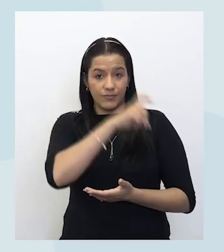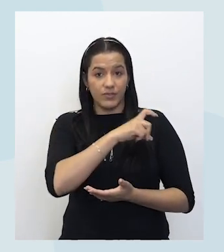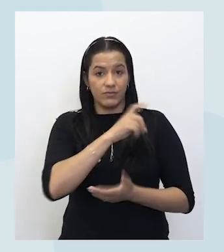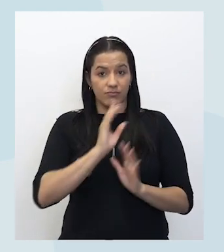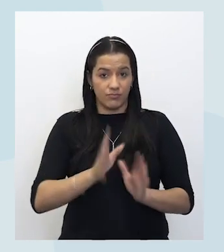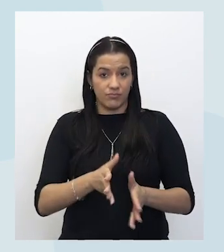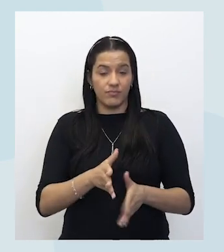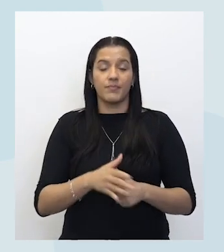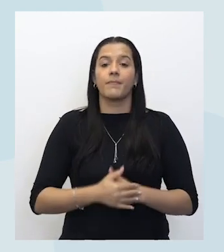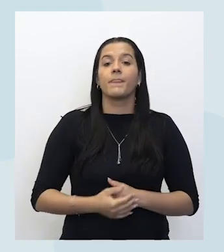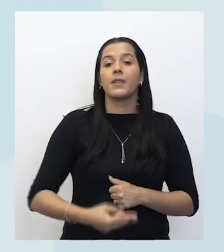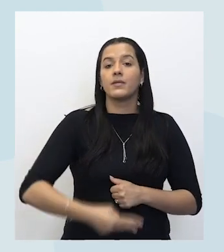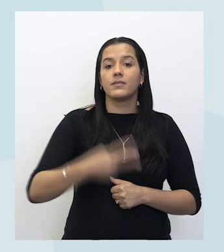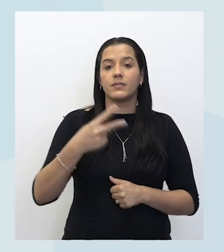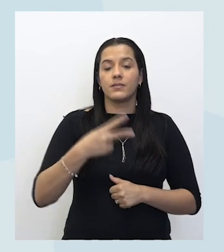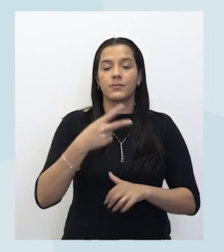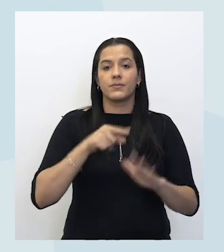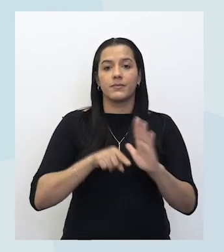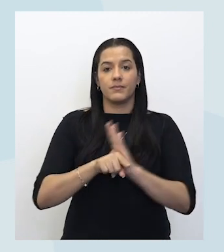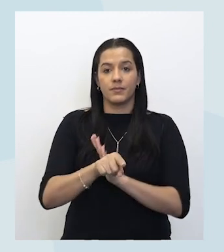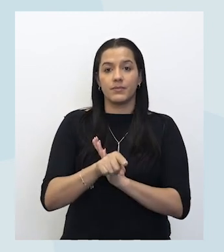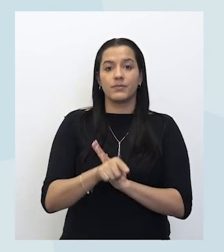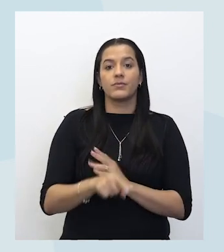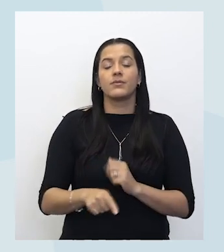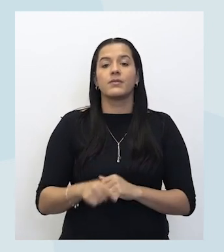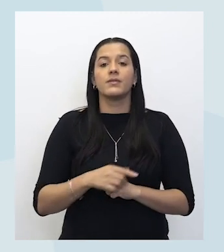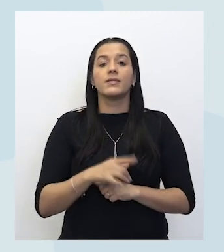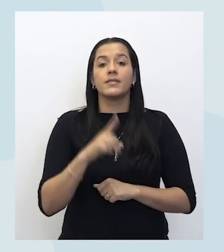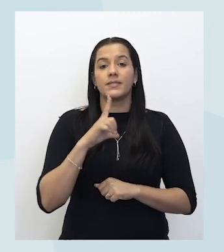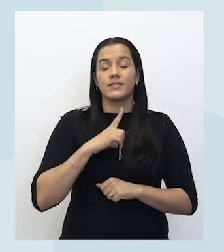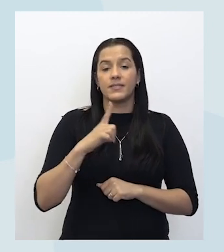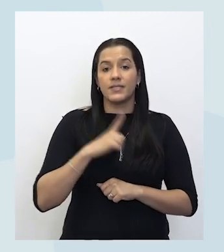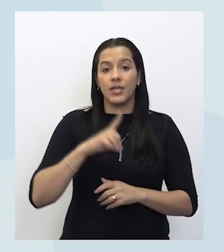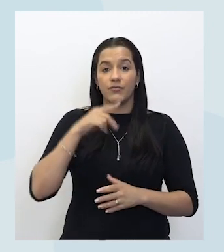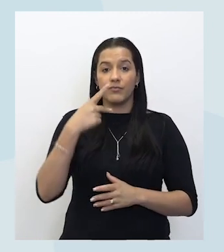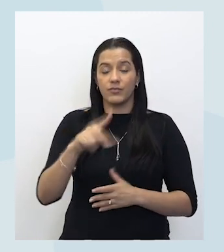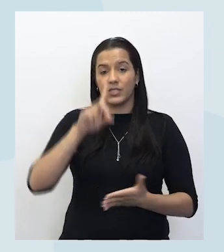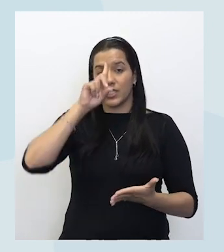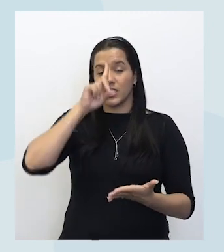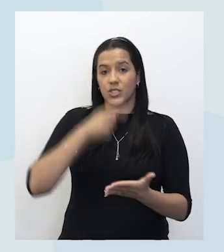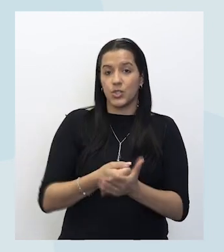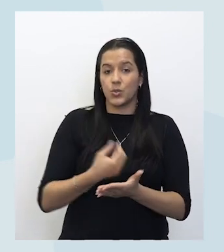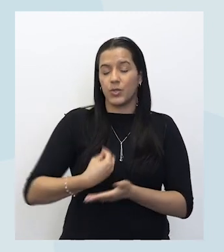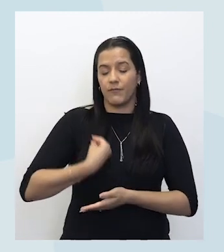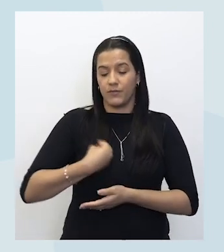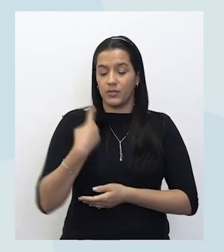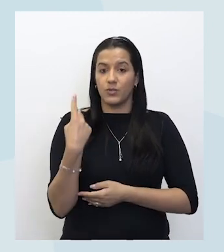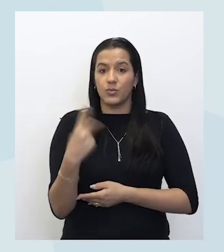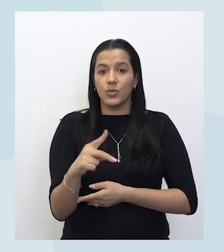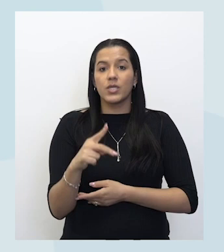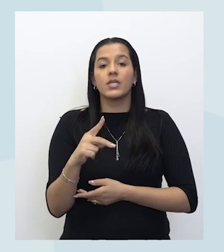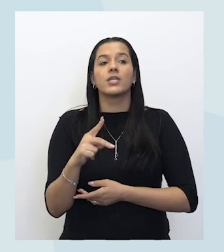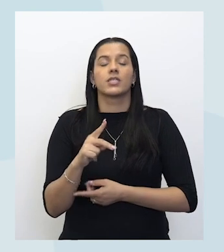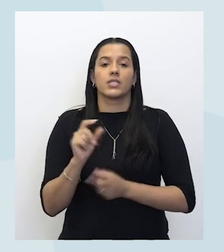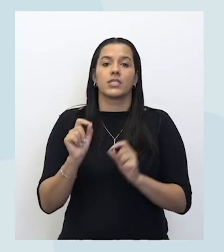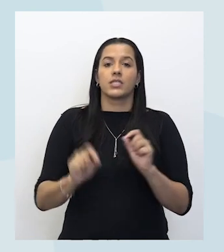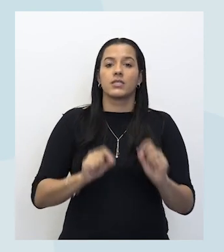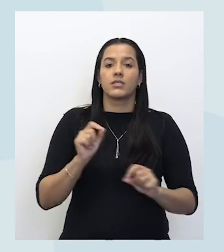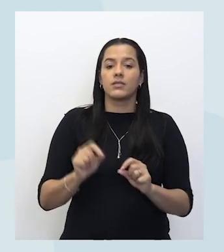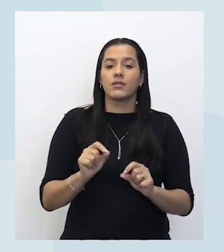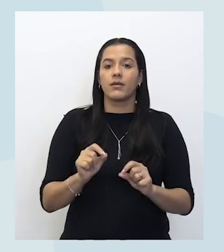pergunta. Segunda pergunta, houve alguma decisão na sua vida que o fez ou que a fez